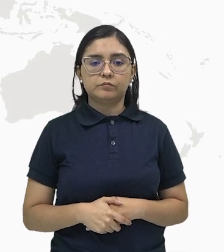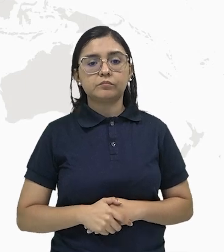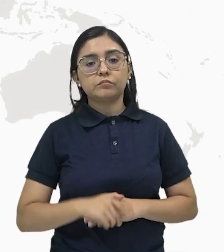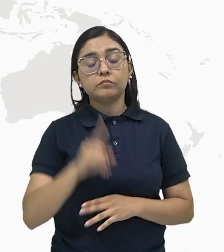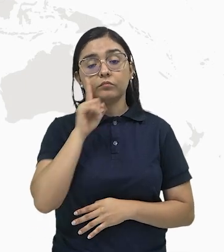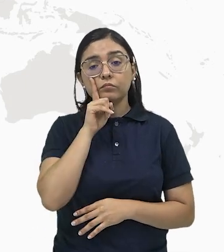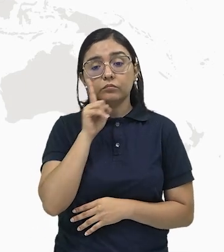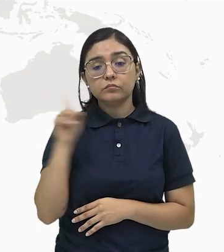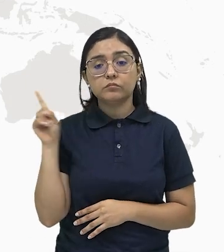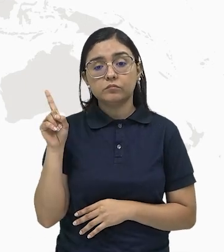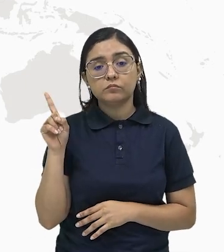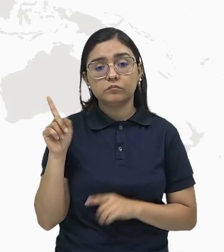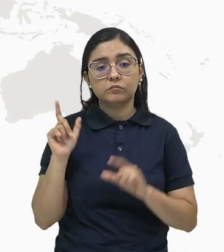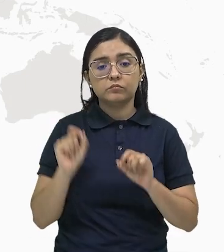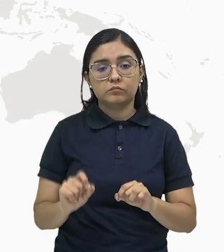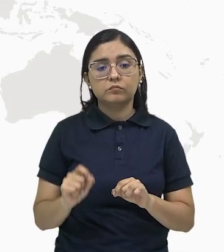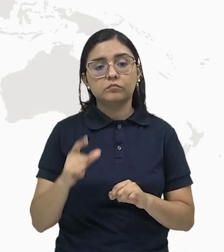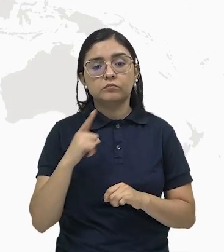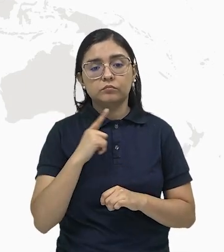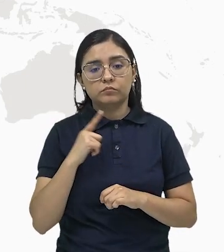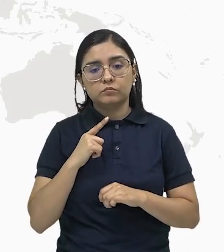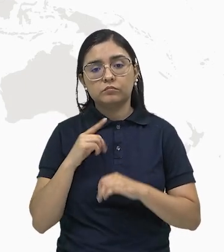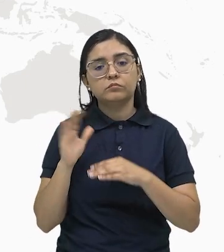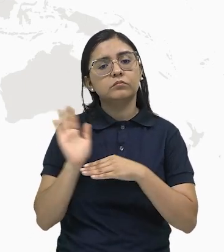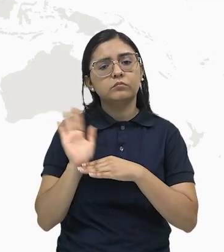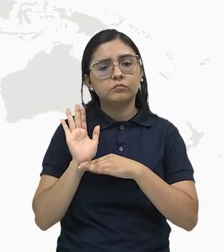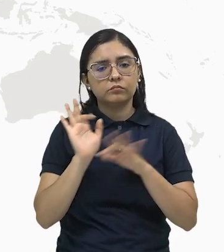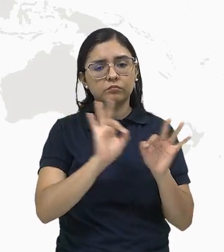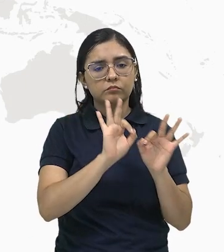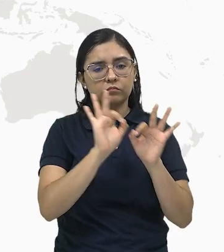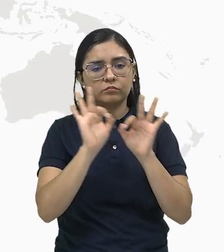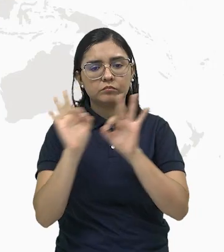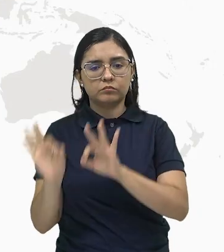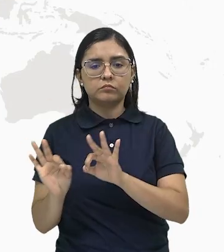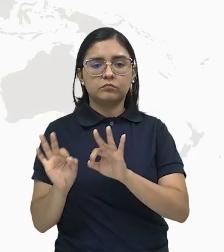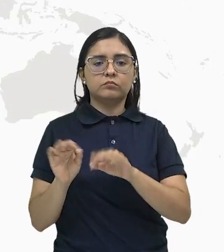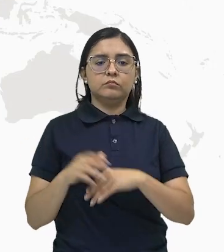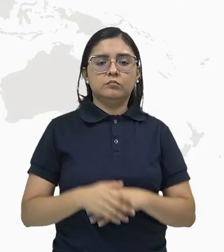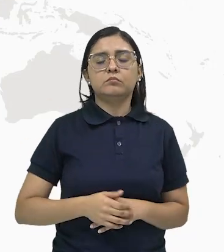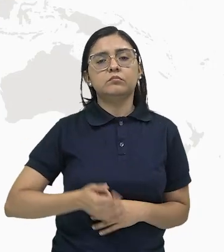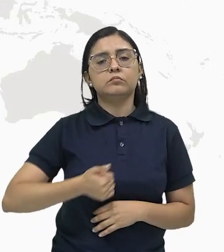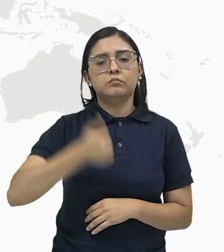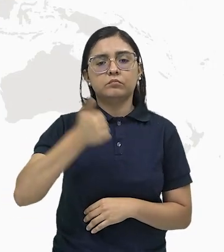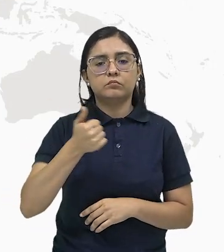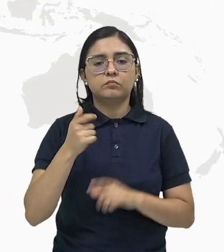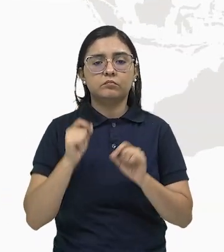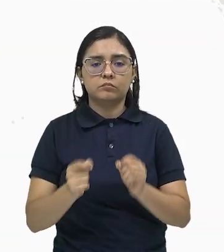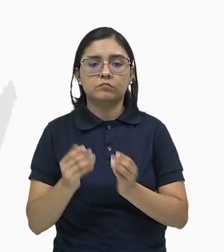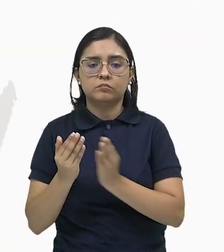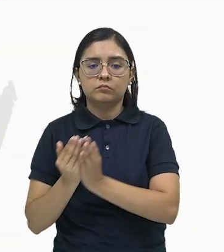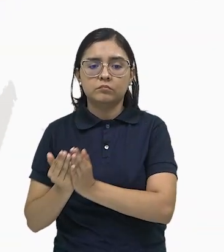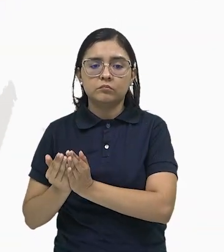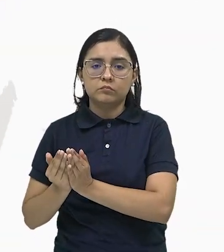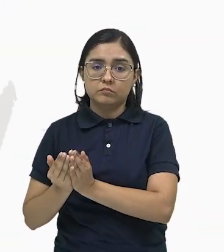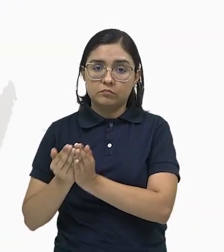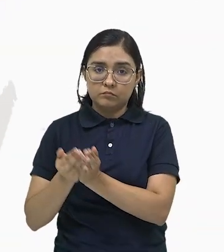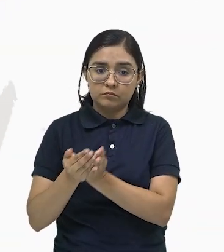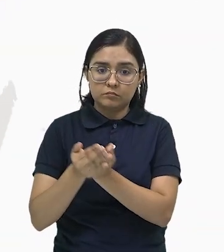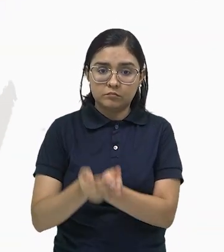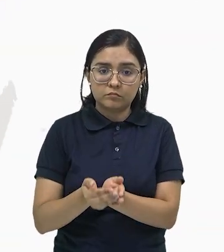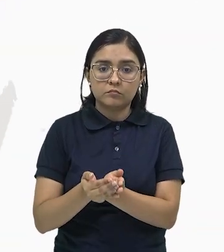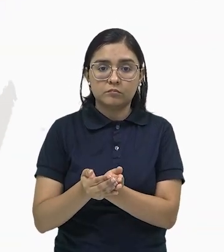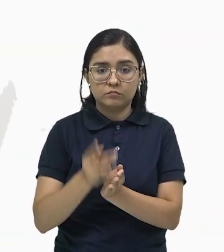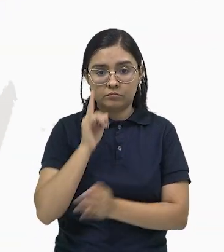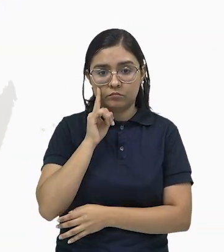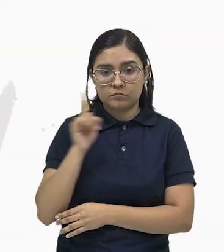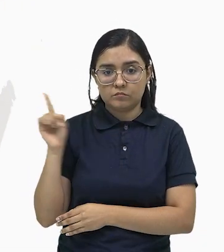Temos aqui, no vídeo da abertura dos portos, primeiramente, a saída, né, de uma embarcação portuguesa, né,